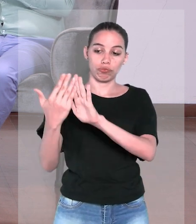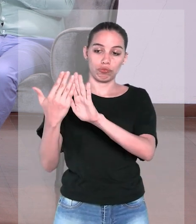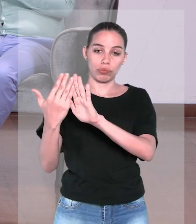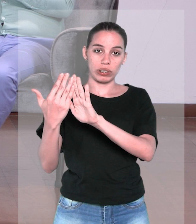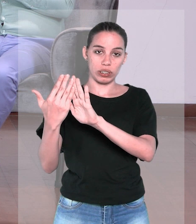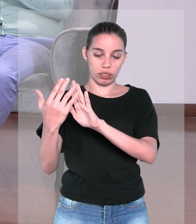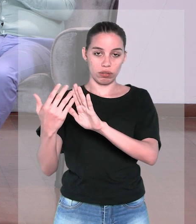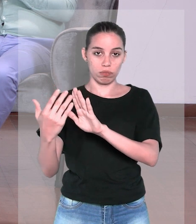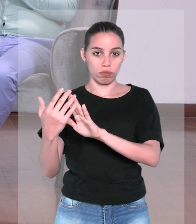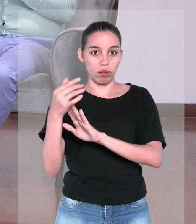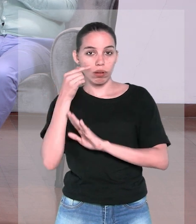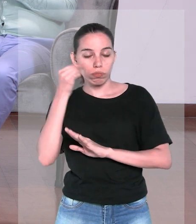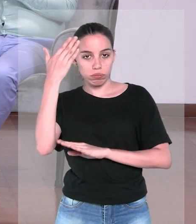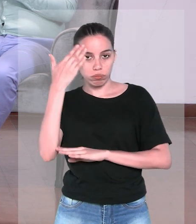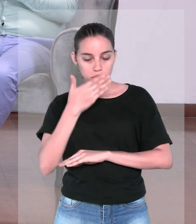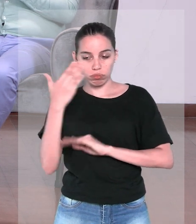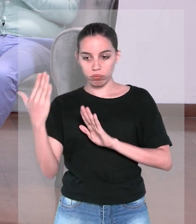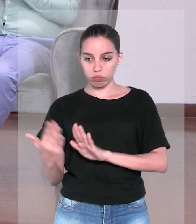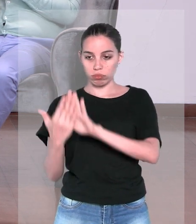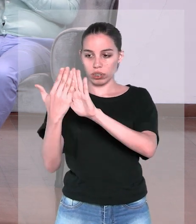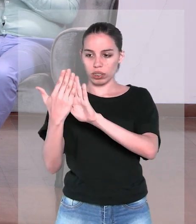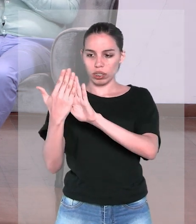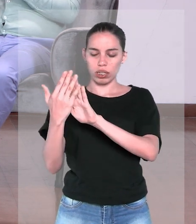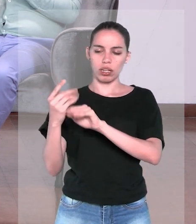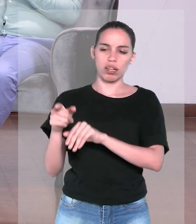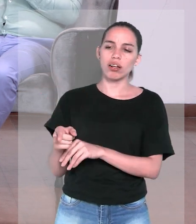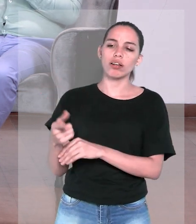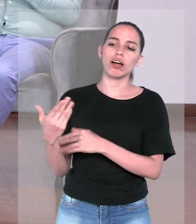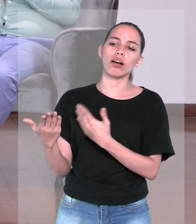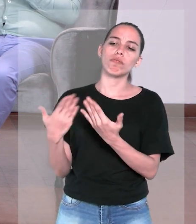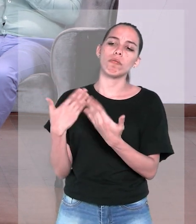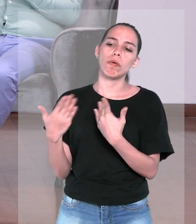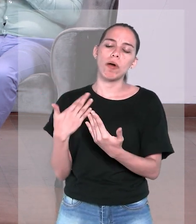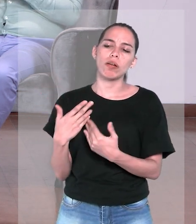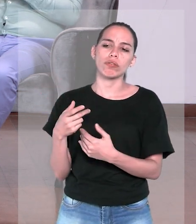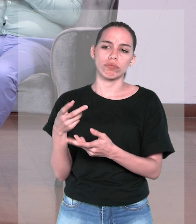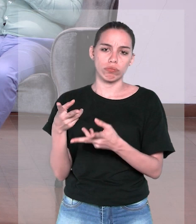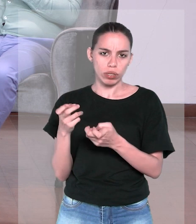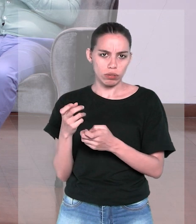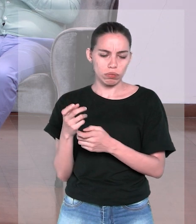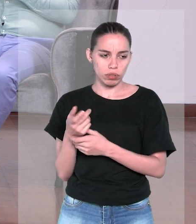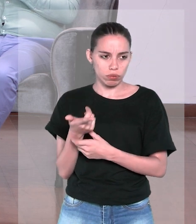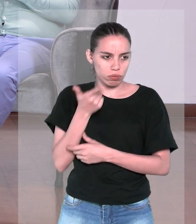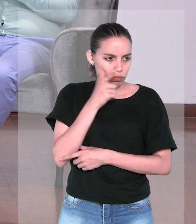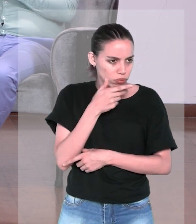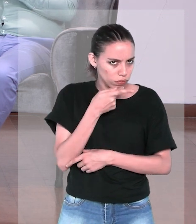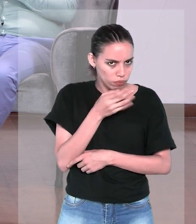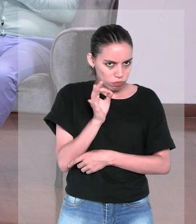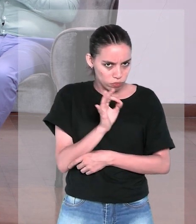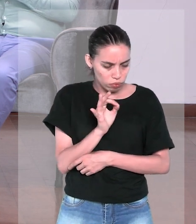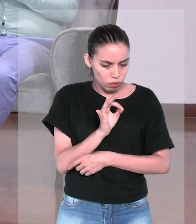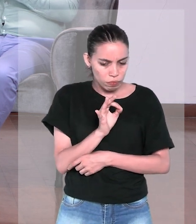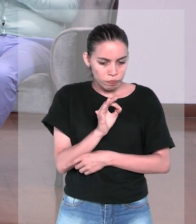grupo, e a palavra menos. Mas, ao mesmo tempo, tinha o uso do corpo, a palavra menos, na face a face, assim